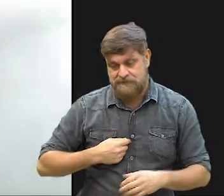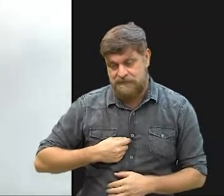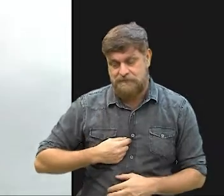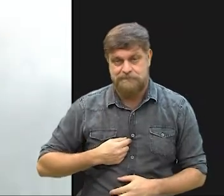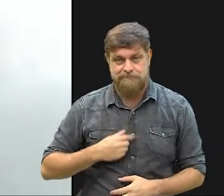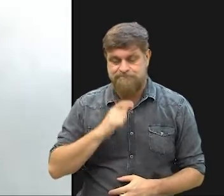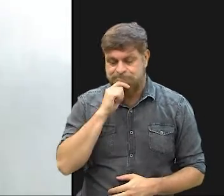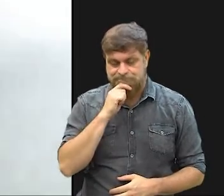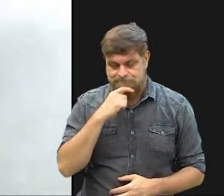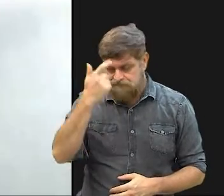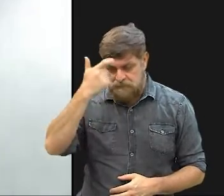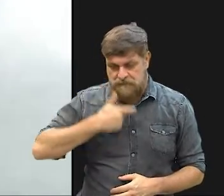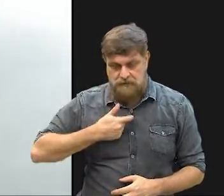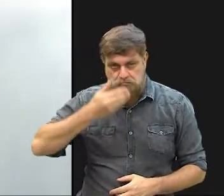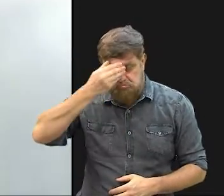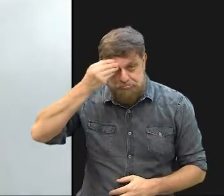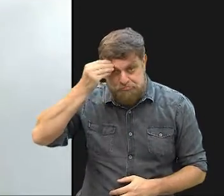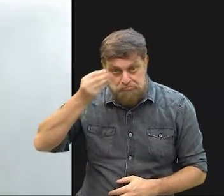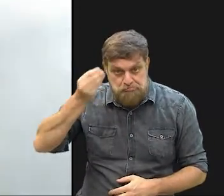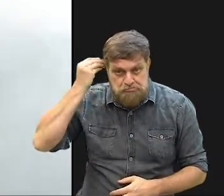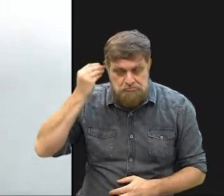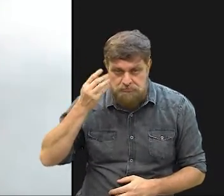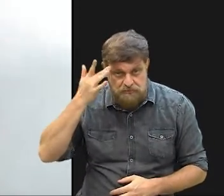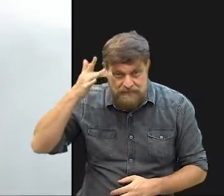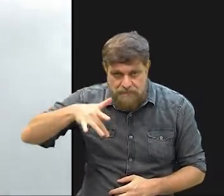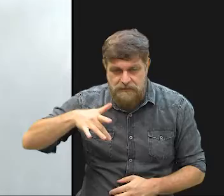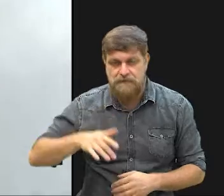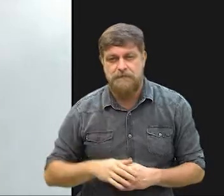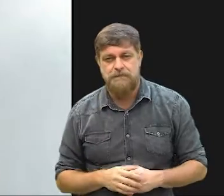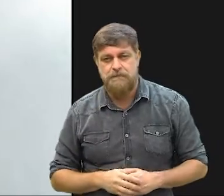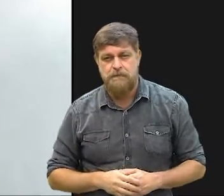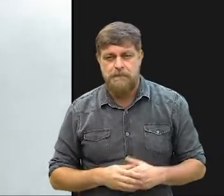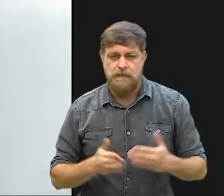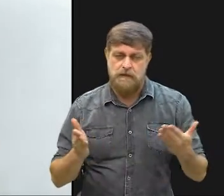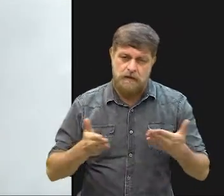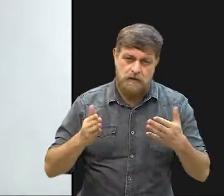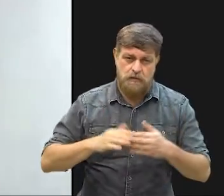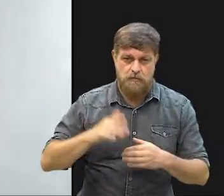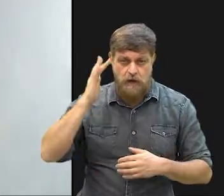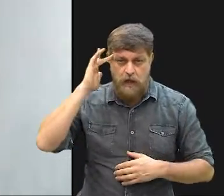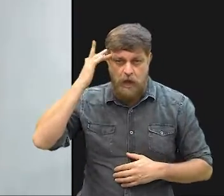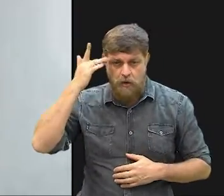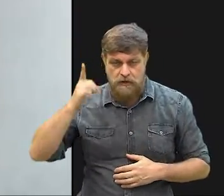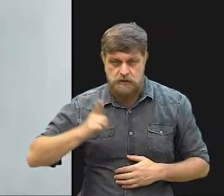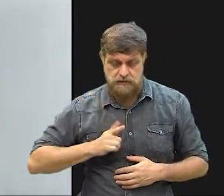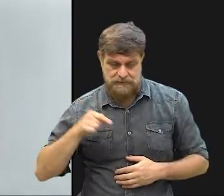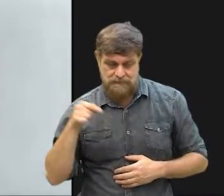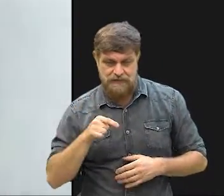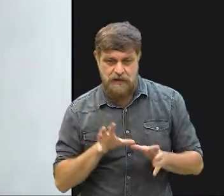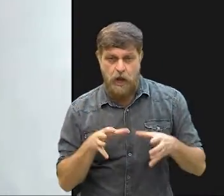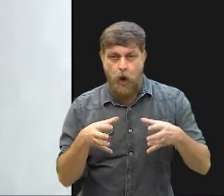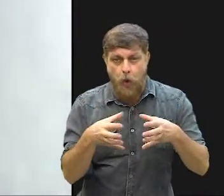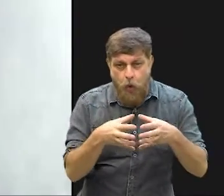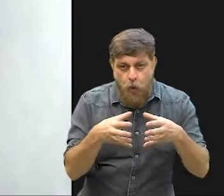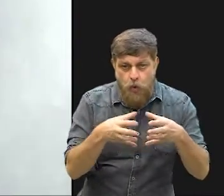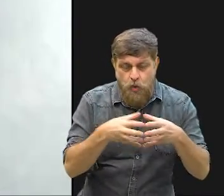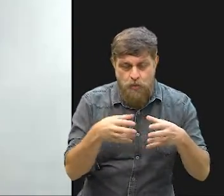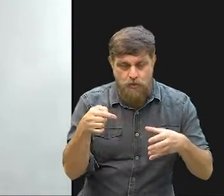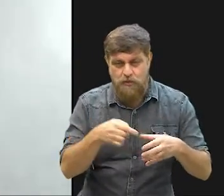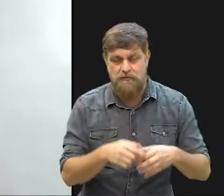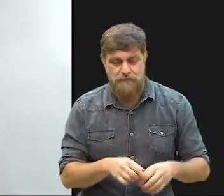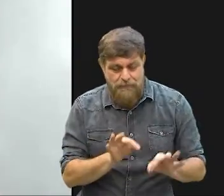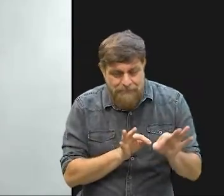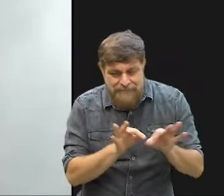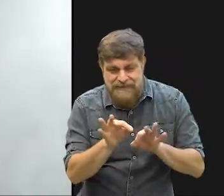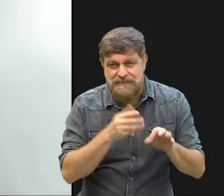fora não sabia. Então, assim, eu acho que isso para a classe e para